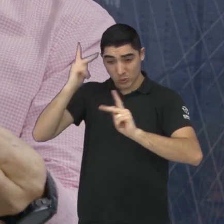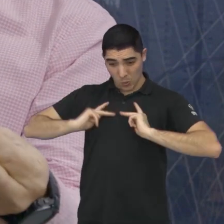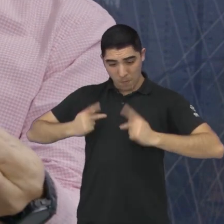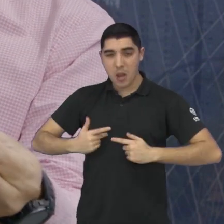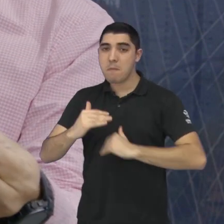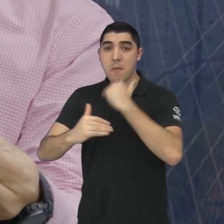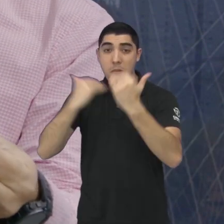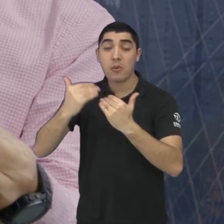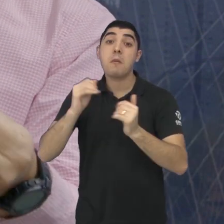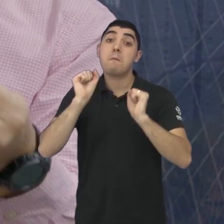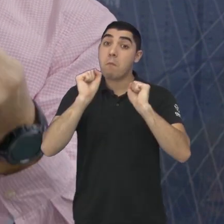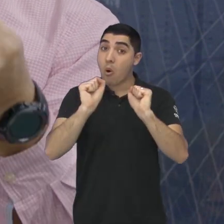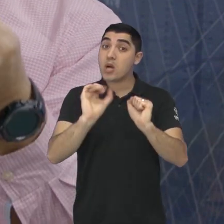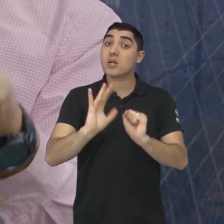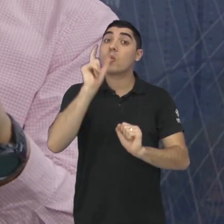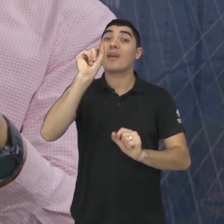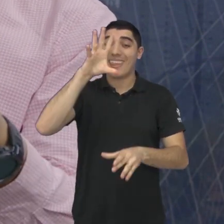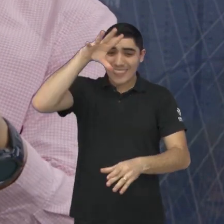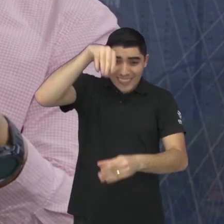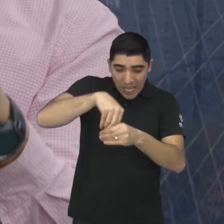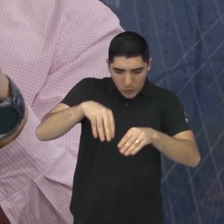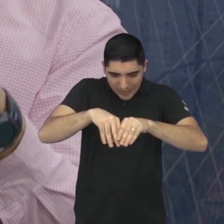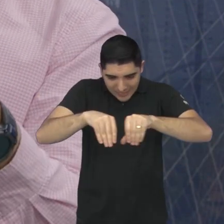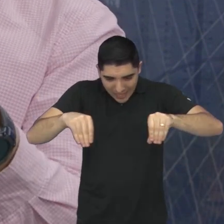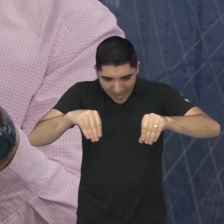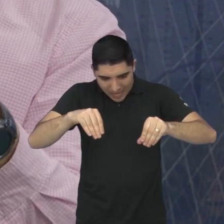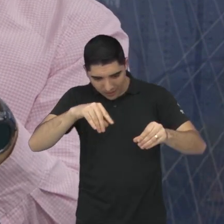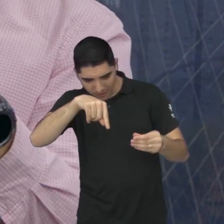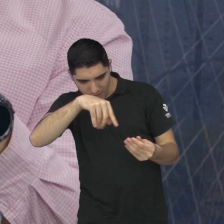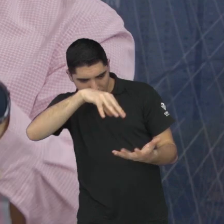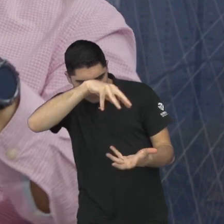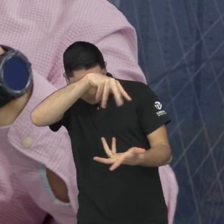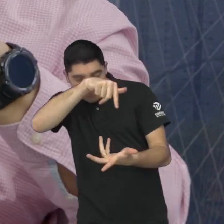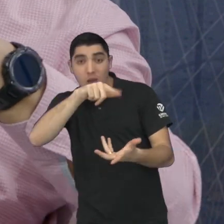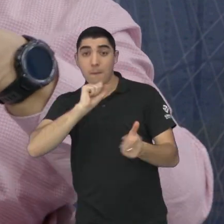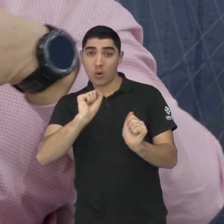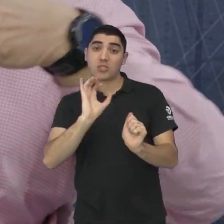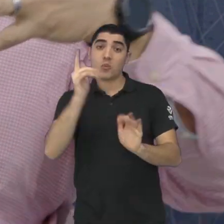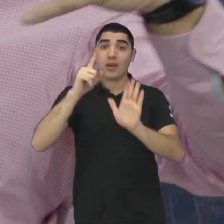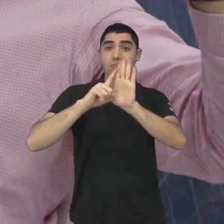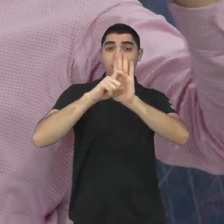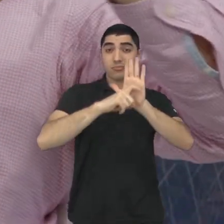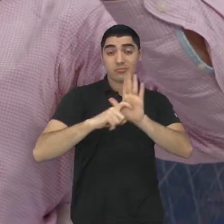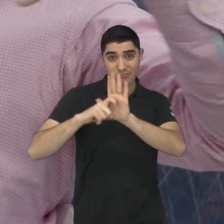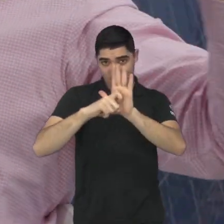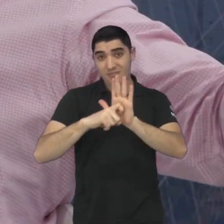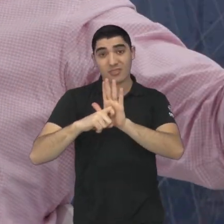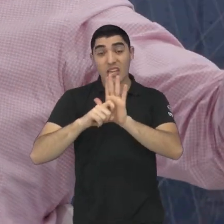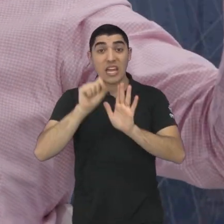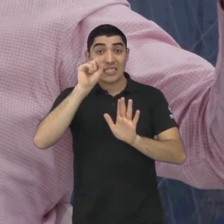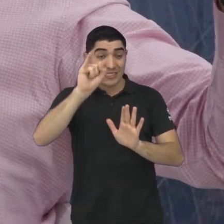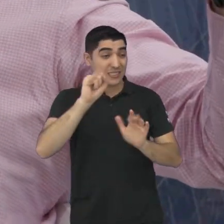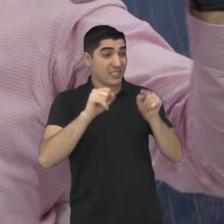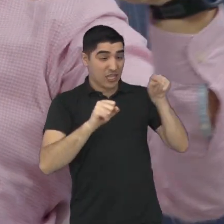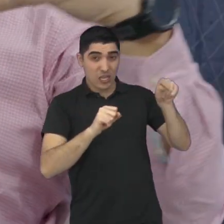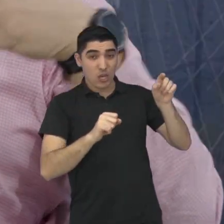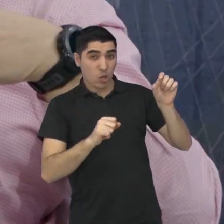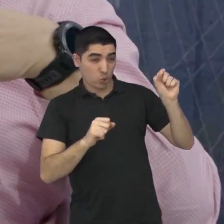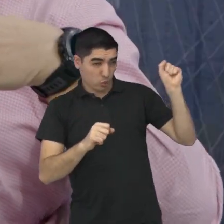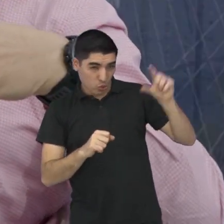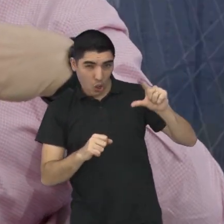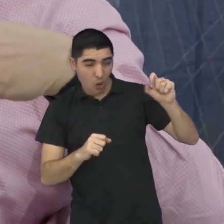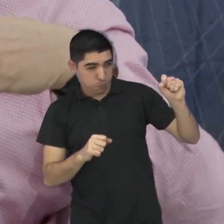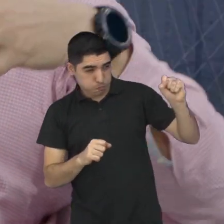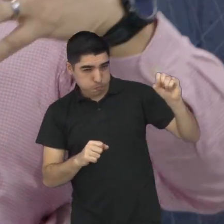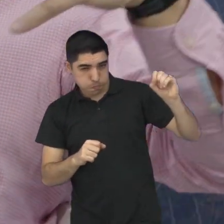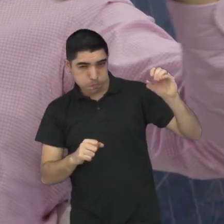fundo da Terra se a Terra não for englobada pelo Sol quando o Sol crescer, é possível. Se a